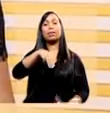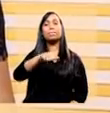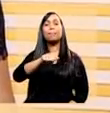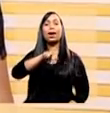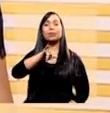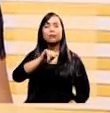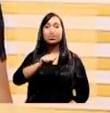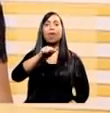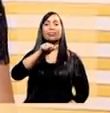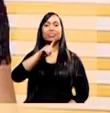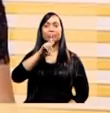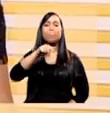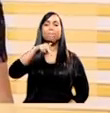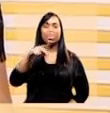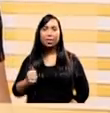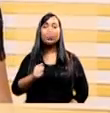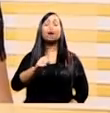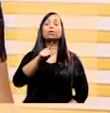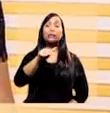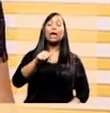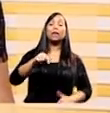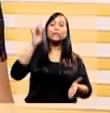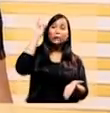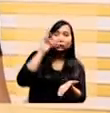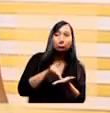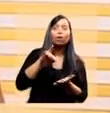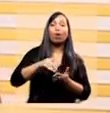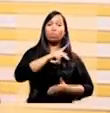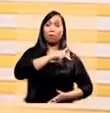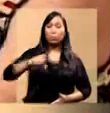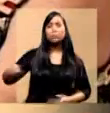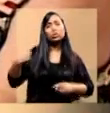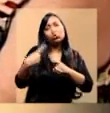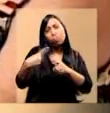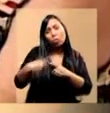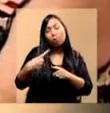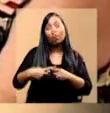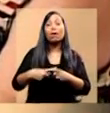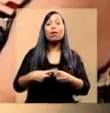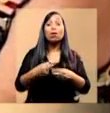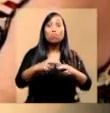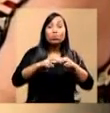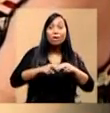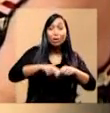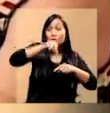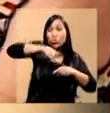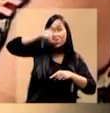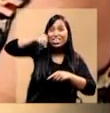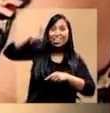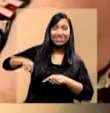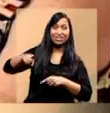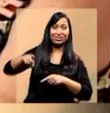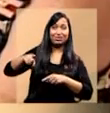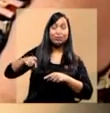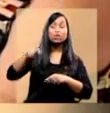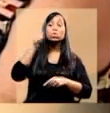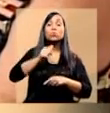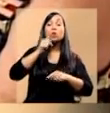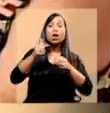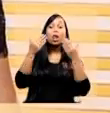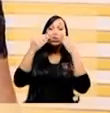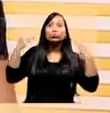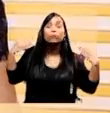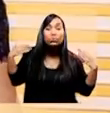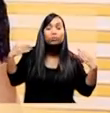Penha. Está sendo sancionado pelo presidente justamente pelo índice altíssimo da exposição da